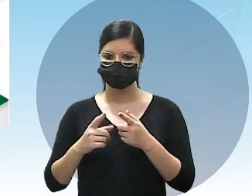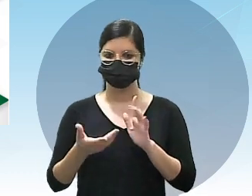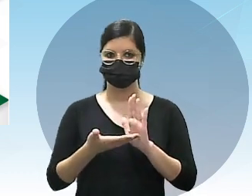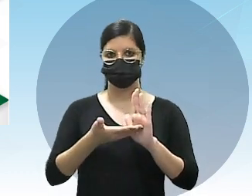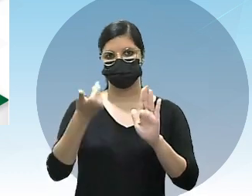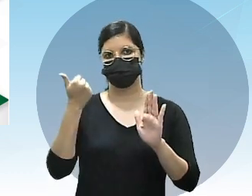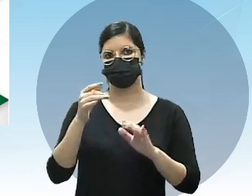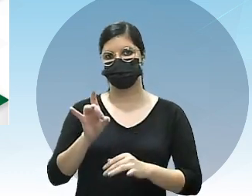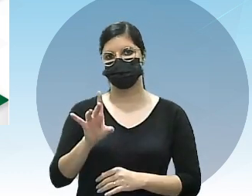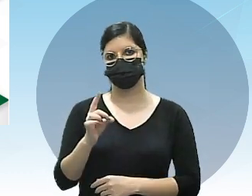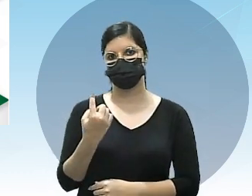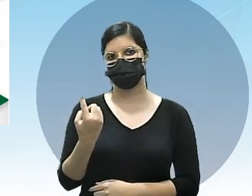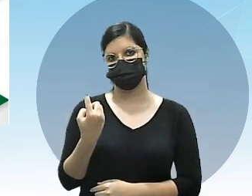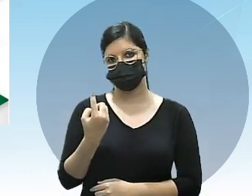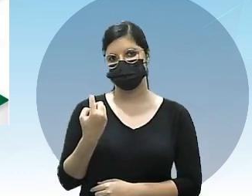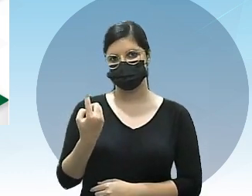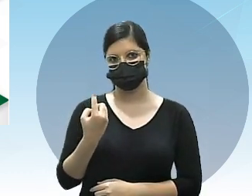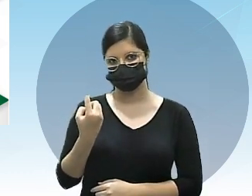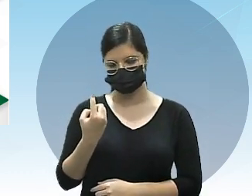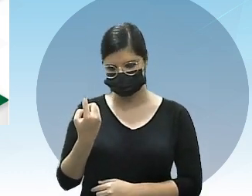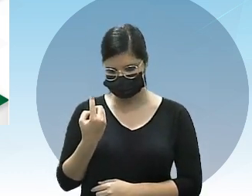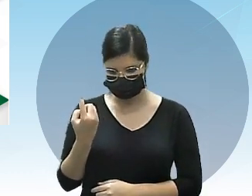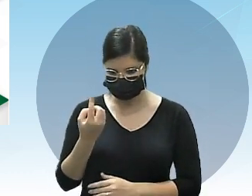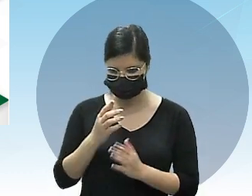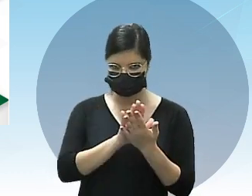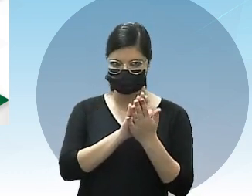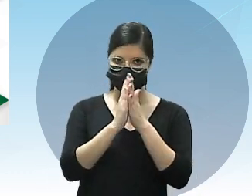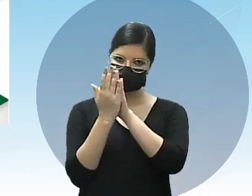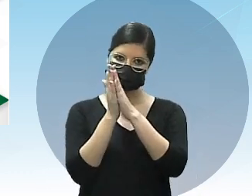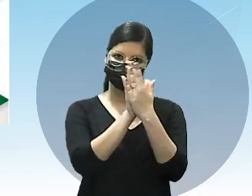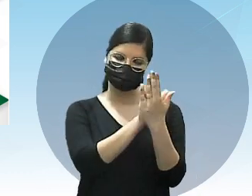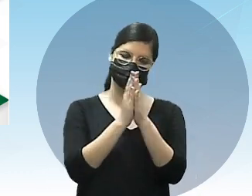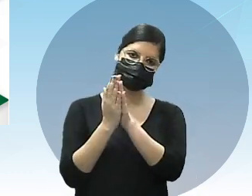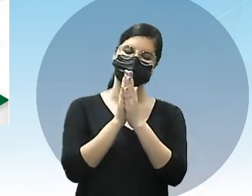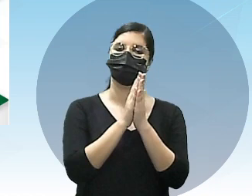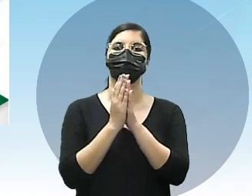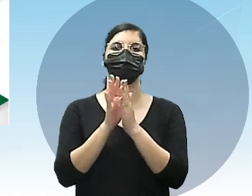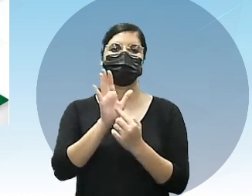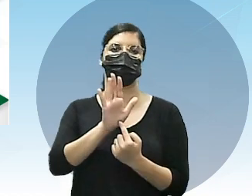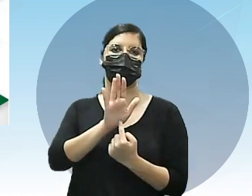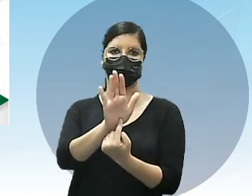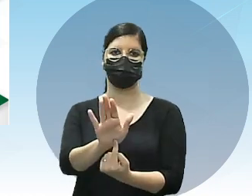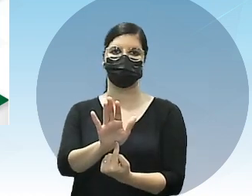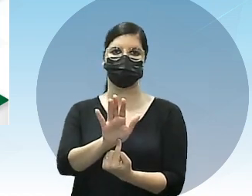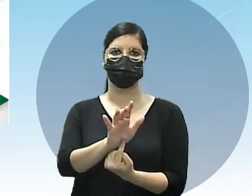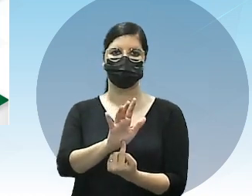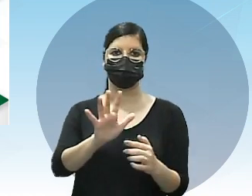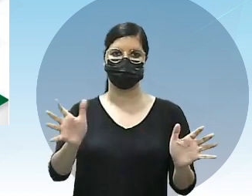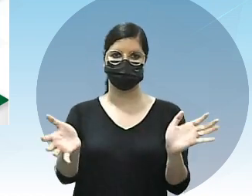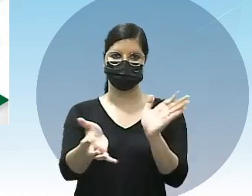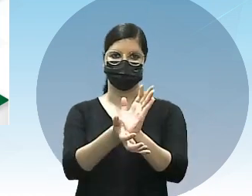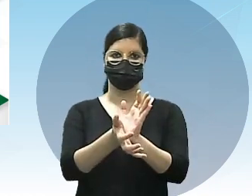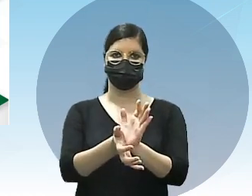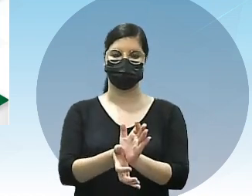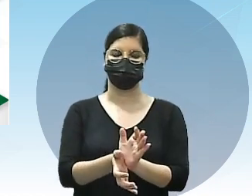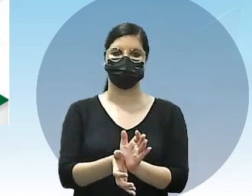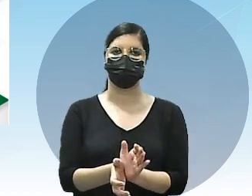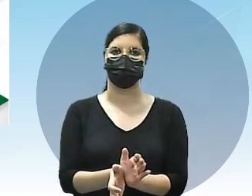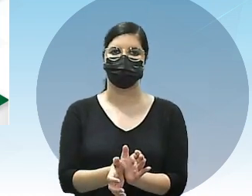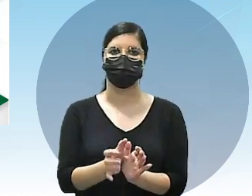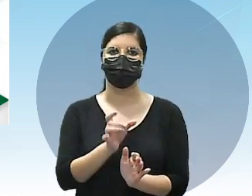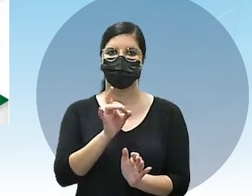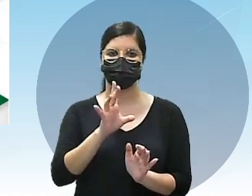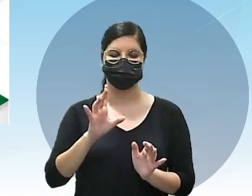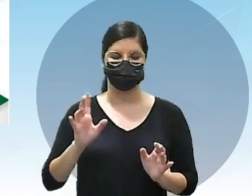configurá-la dos Paulista aquela solista Do balé e o sorvete aqui ficam ali basicamente o tempo todo fazendo toda apresentação enquanto o resto do grupo tá ali meio que